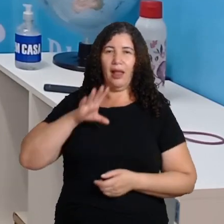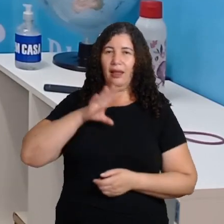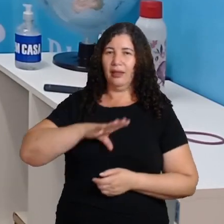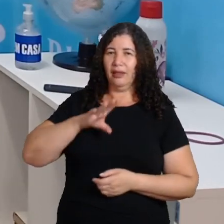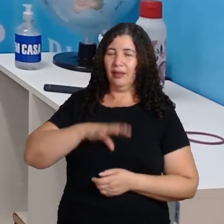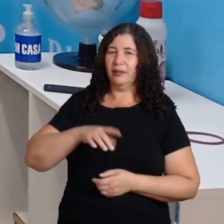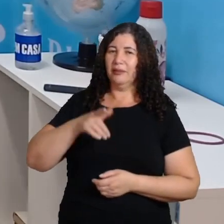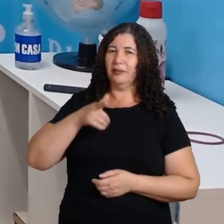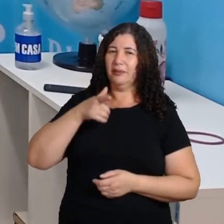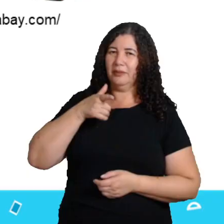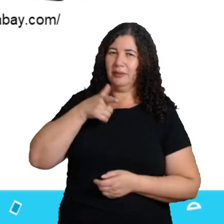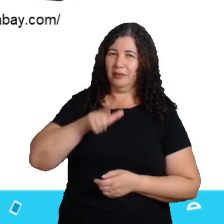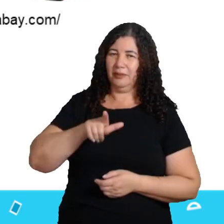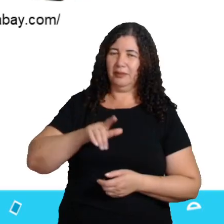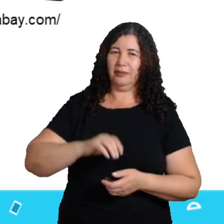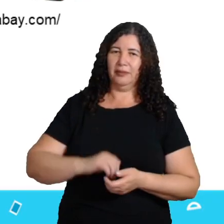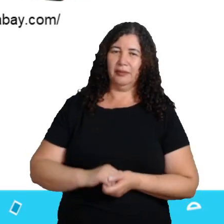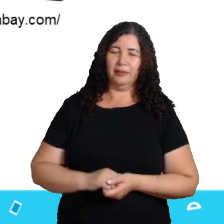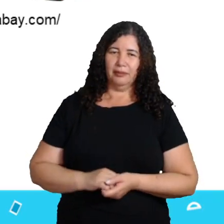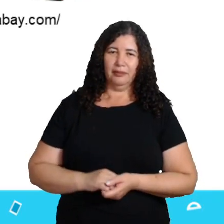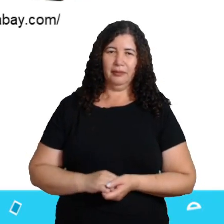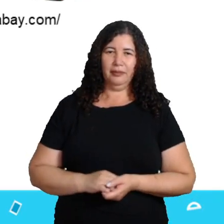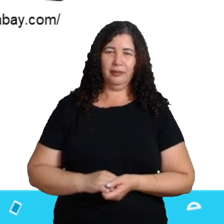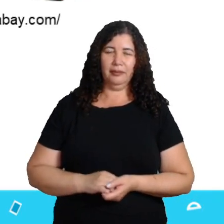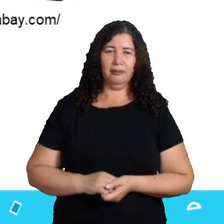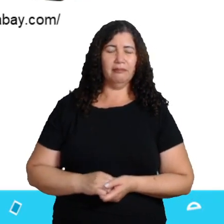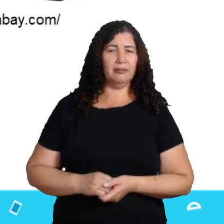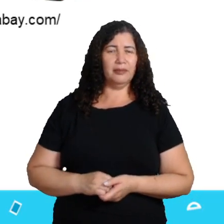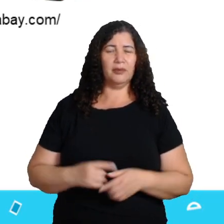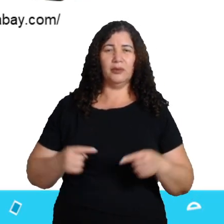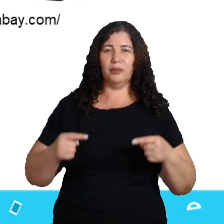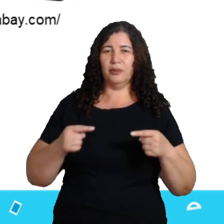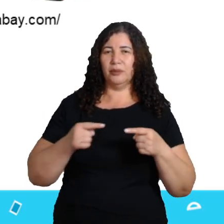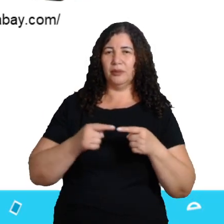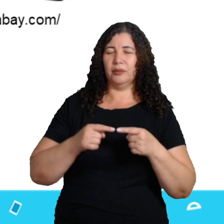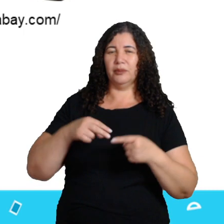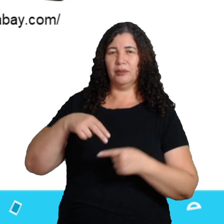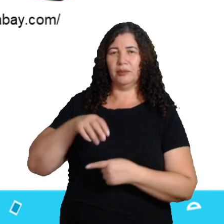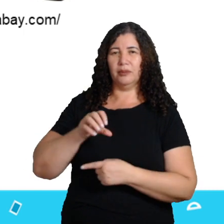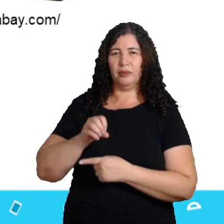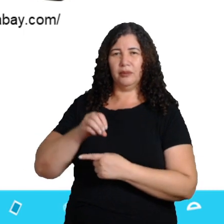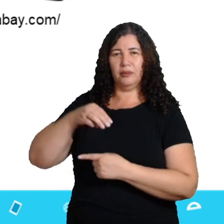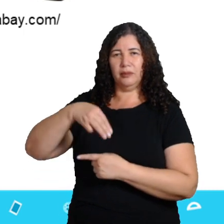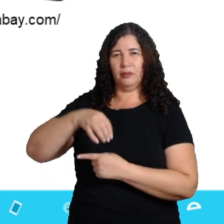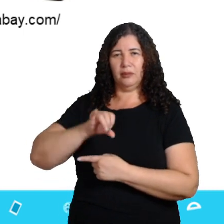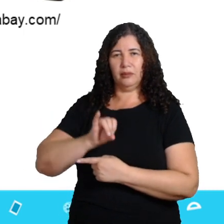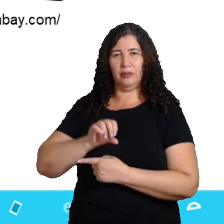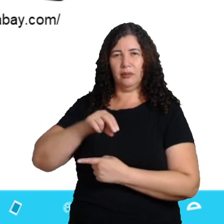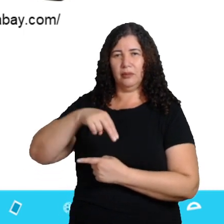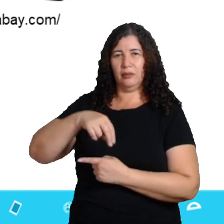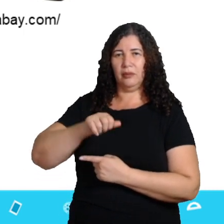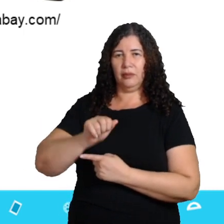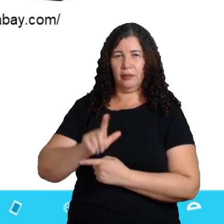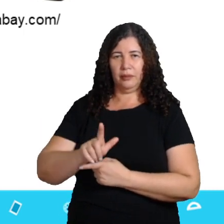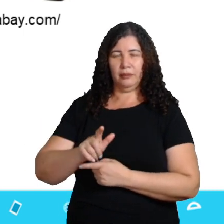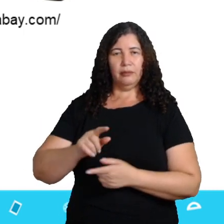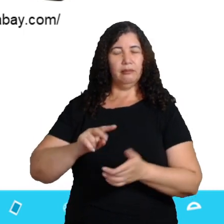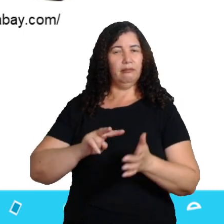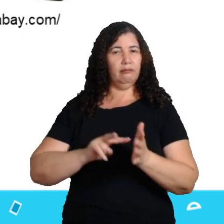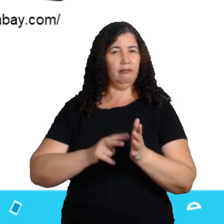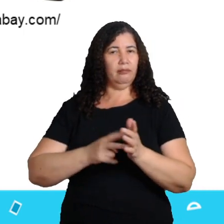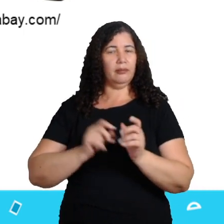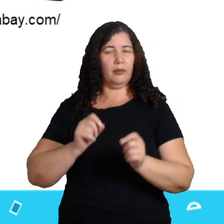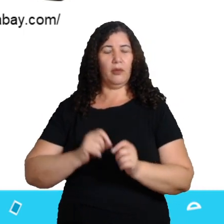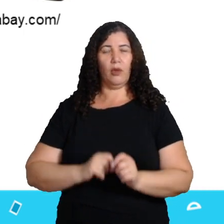portuguesa? Venham aqui comigo. O que é concordância nominal? Na concordância nominal,